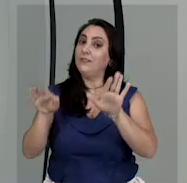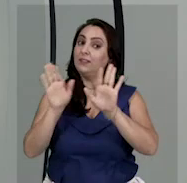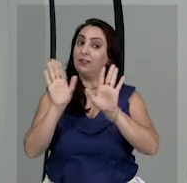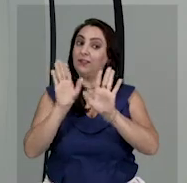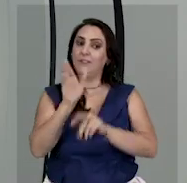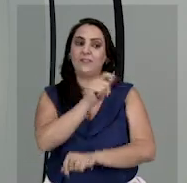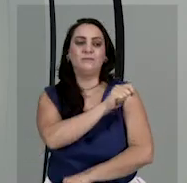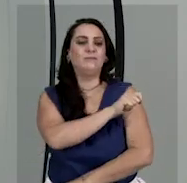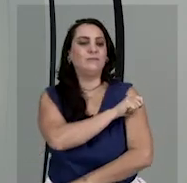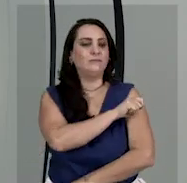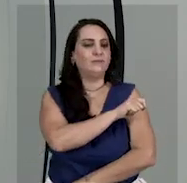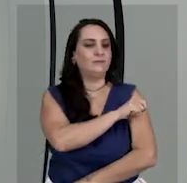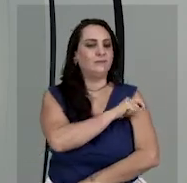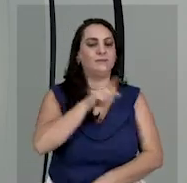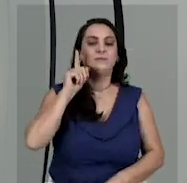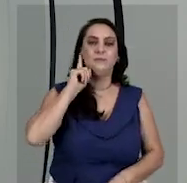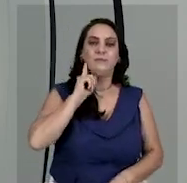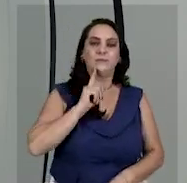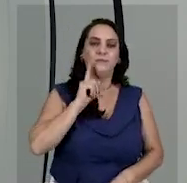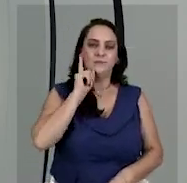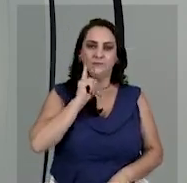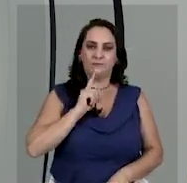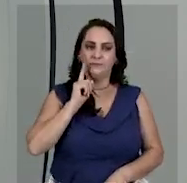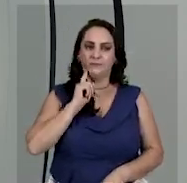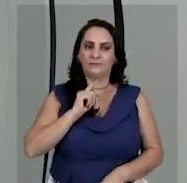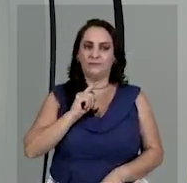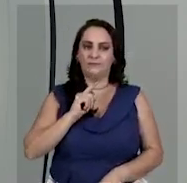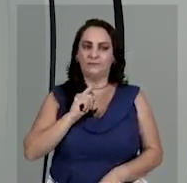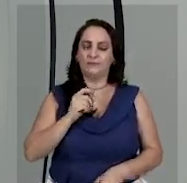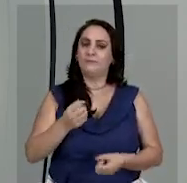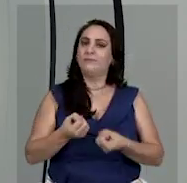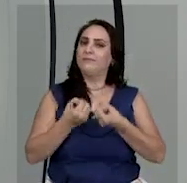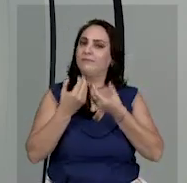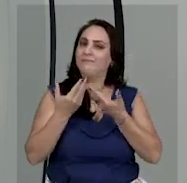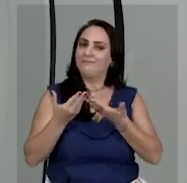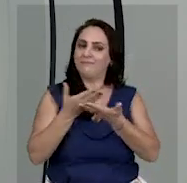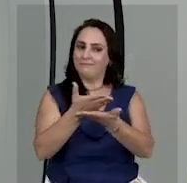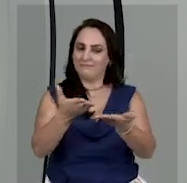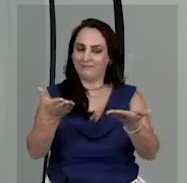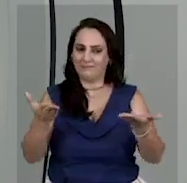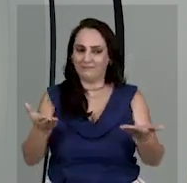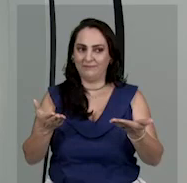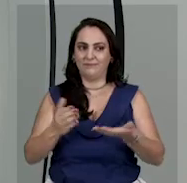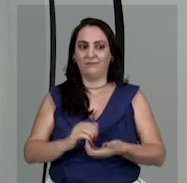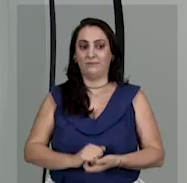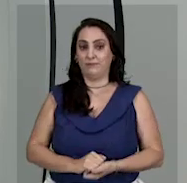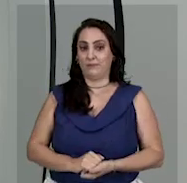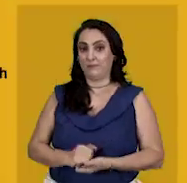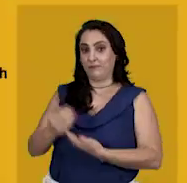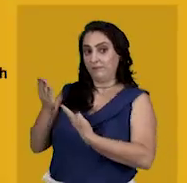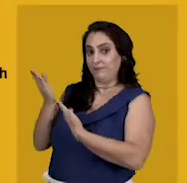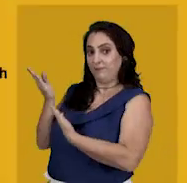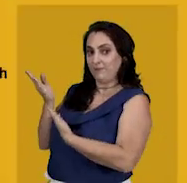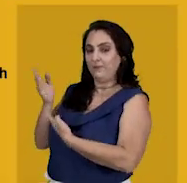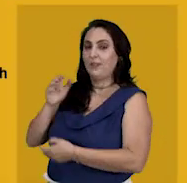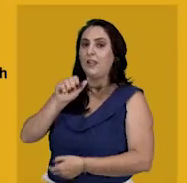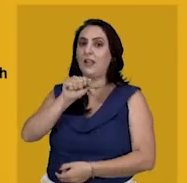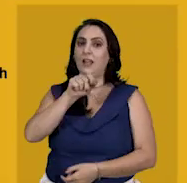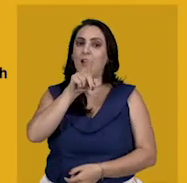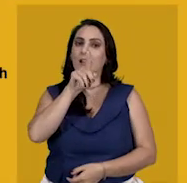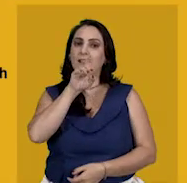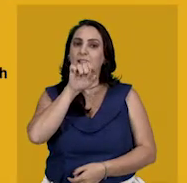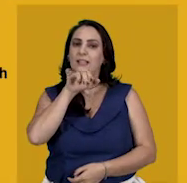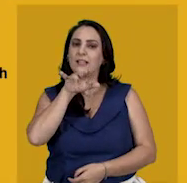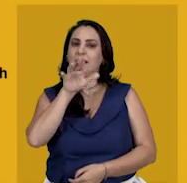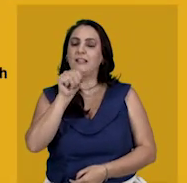estudantes do estado de Minas Gerais, paz e bem para cada um de nós. Eu sou Adelina Azevedo e